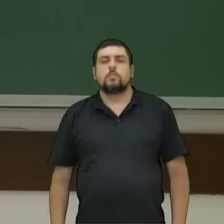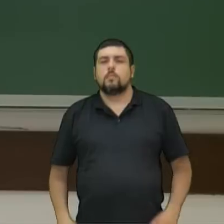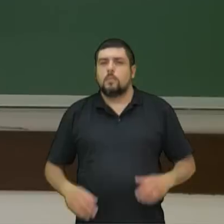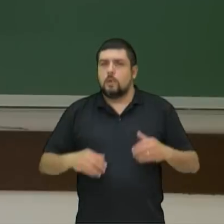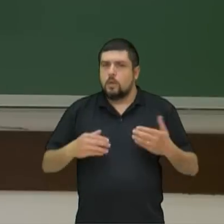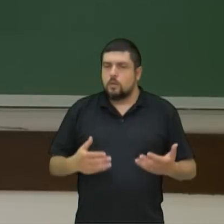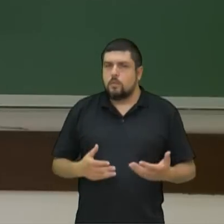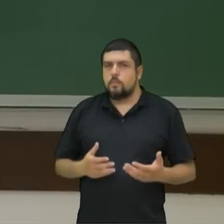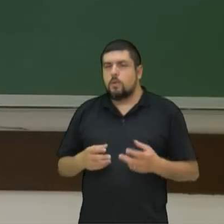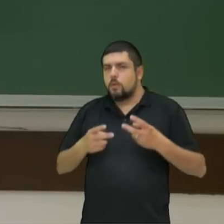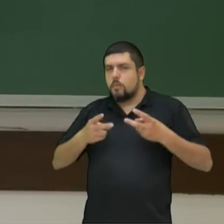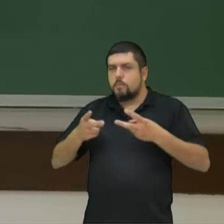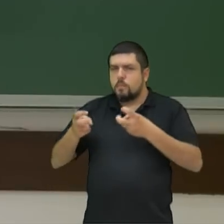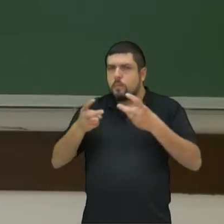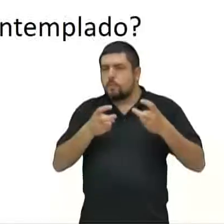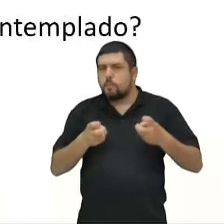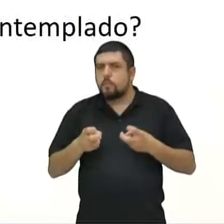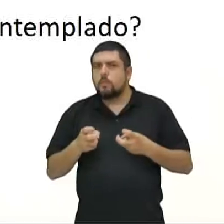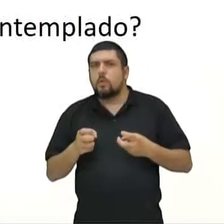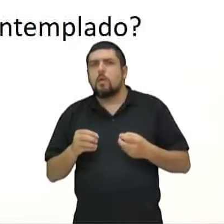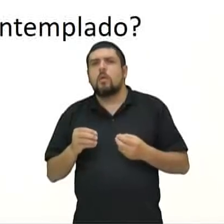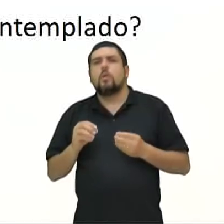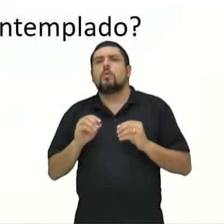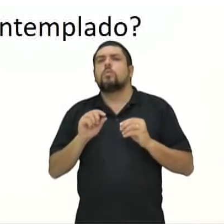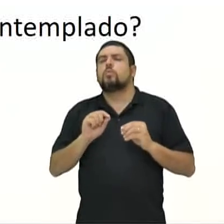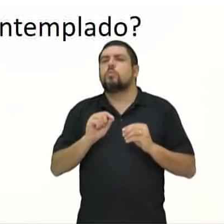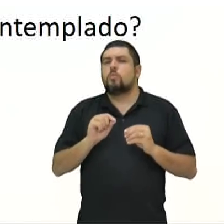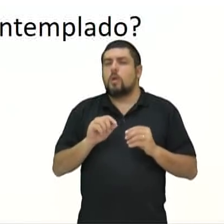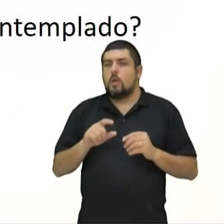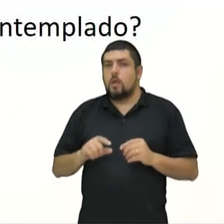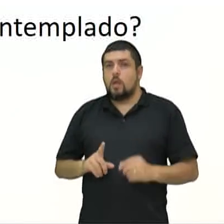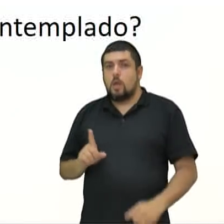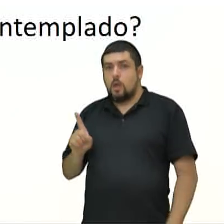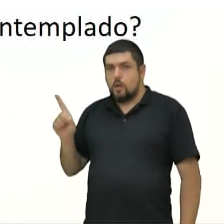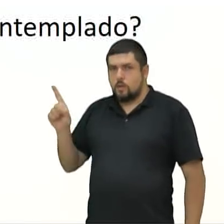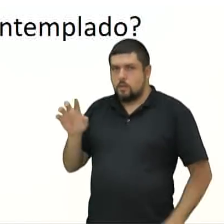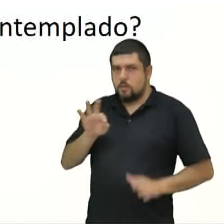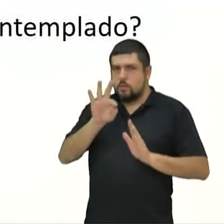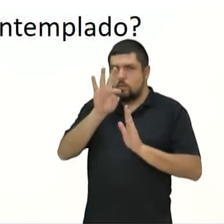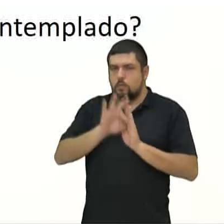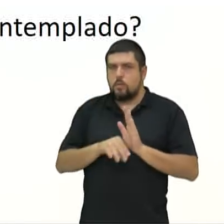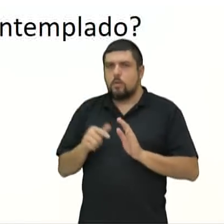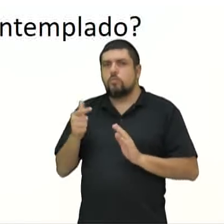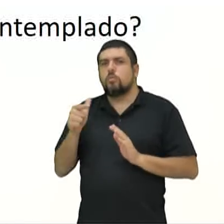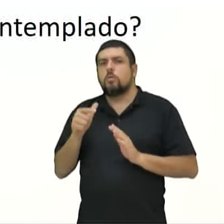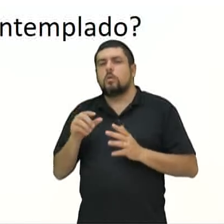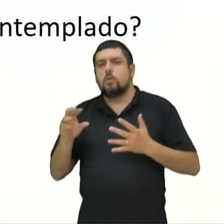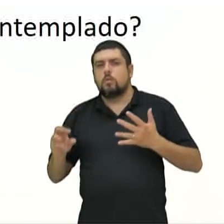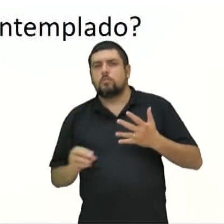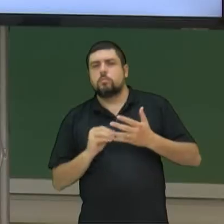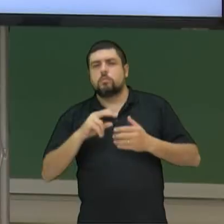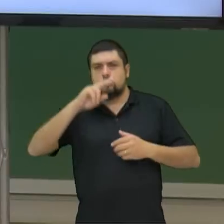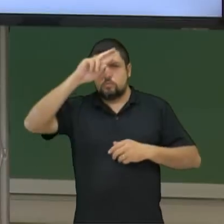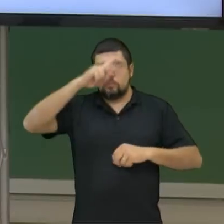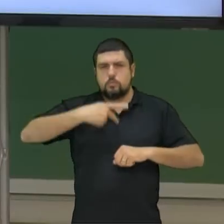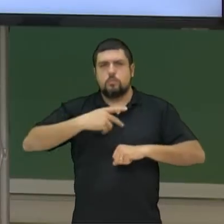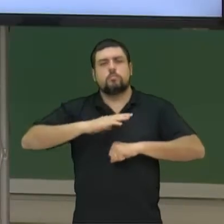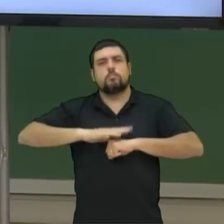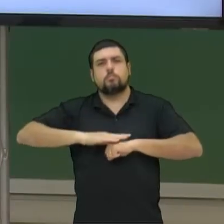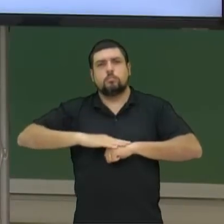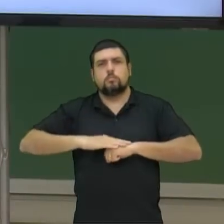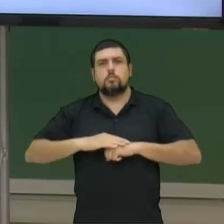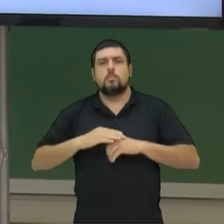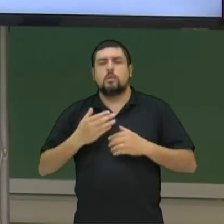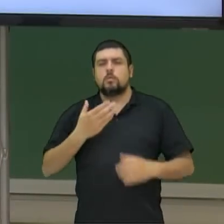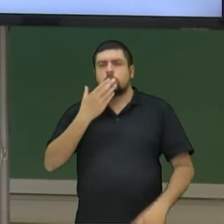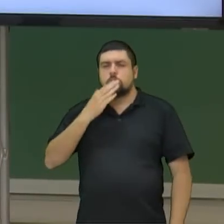Interpretação, né, gente? Foi negado, não apareceu aqui no texto, o princípio da autonomia, tá? Então, o juramento